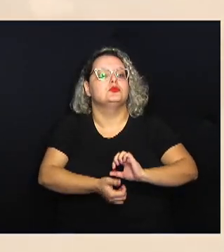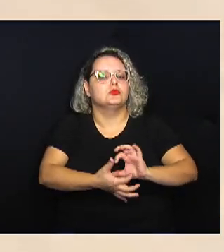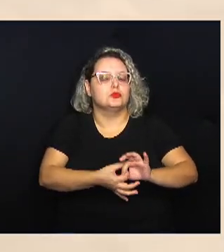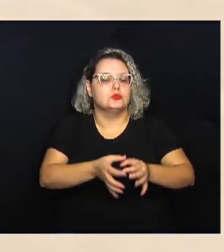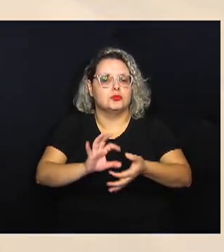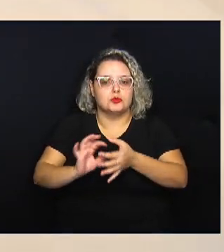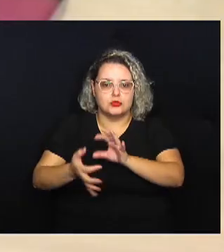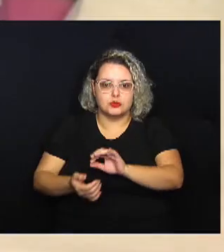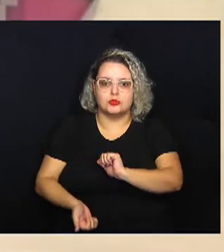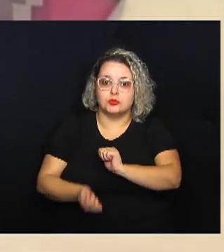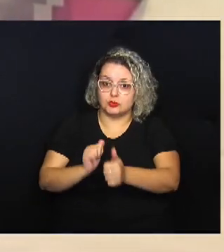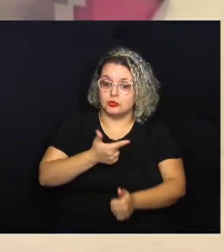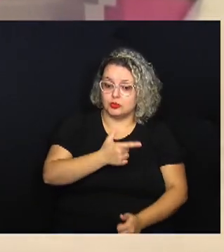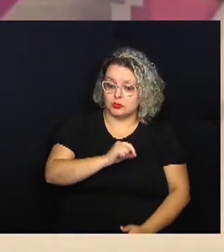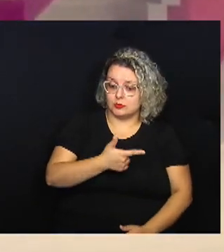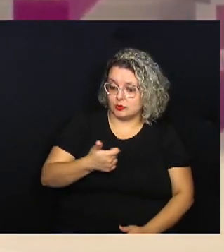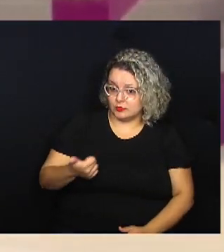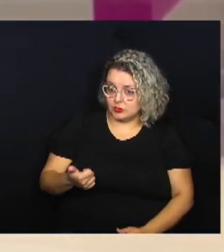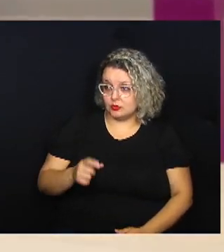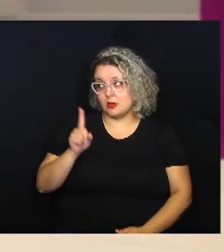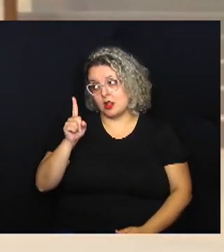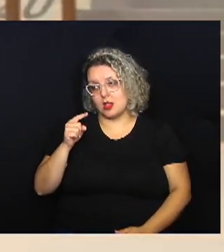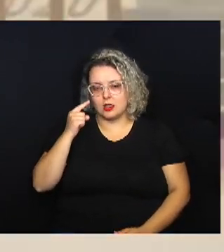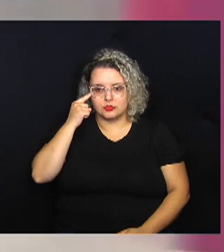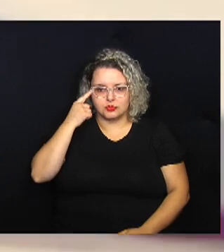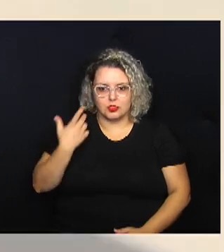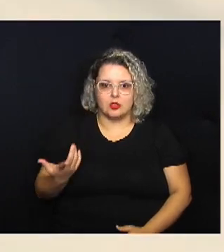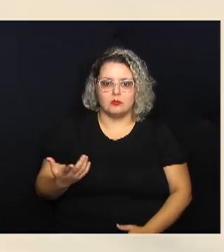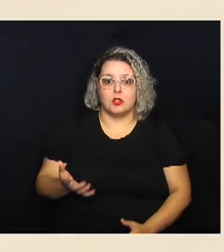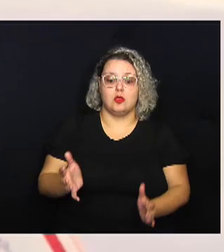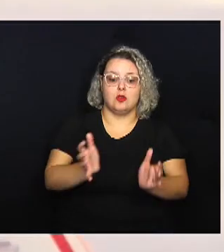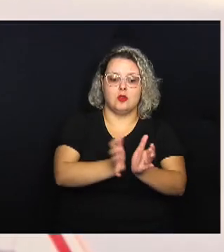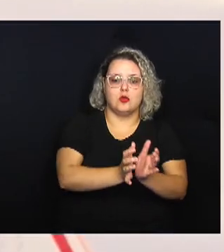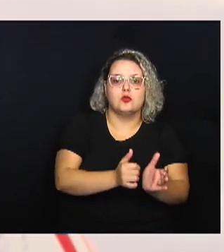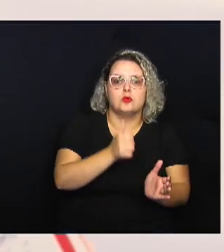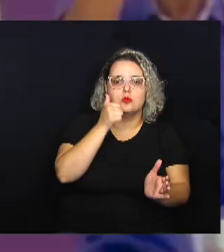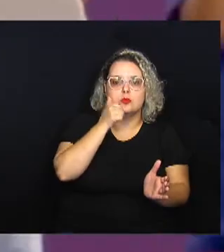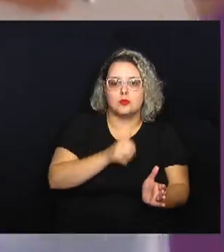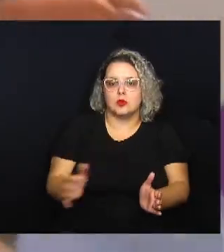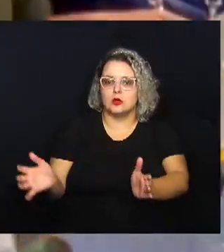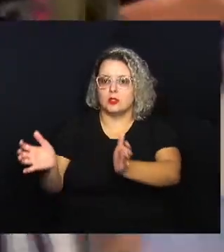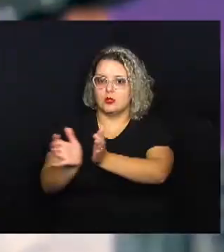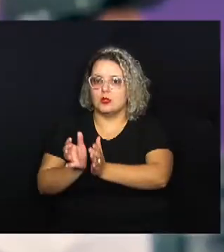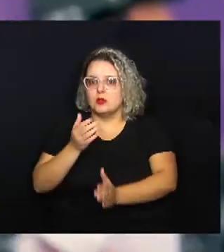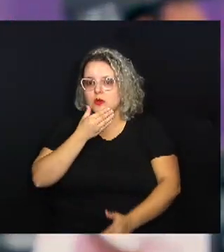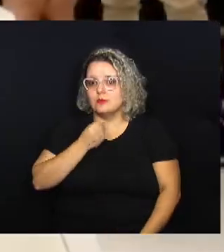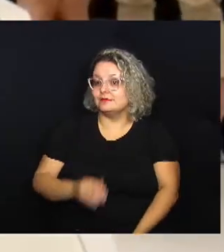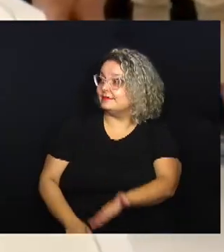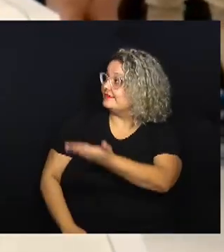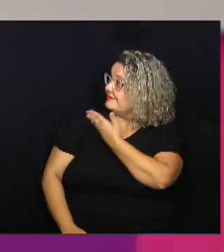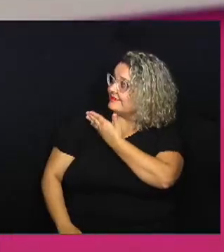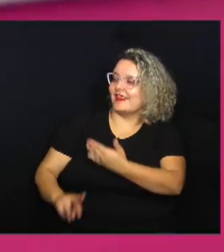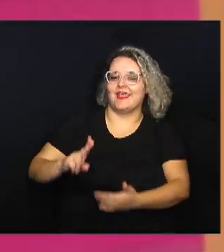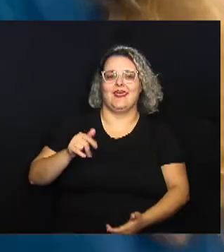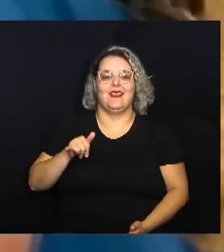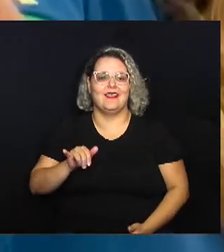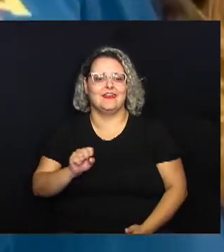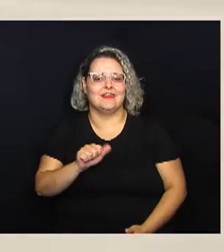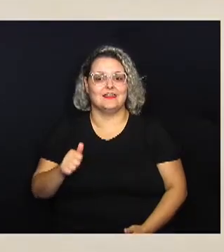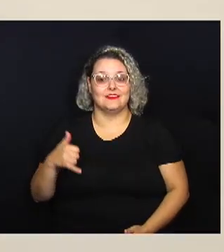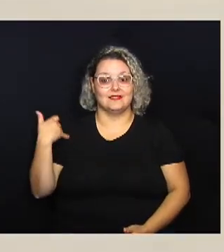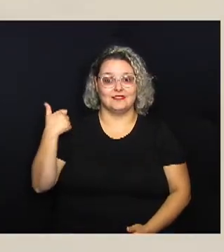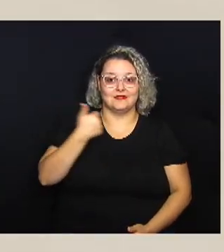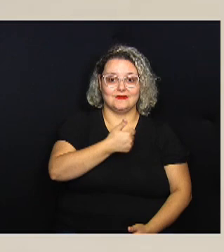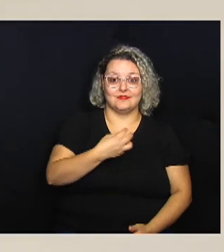em Tóquio onde foi disputado em categorias masculina e feminina a brasileira Raíssa Leal então com apenas 13